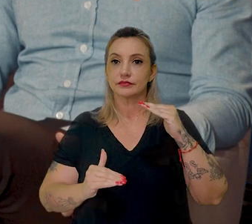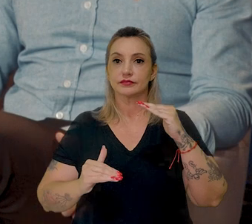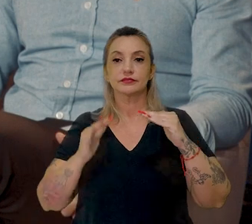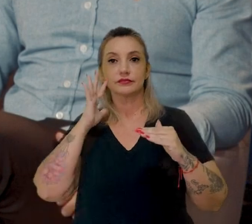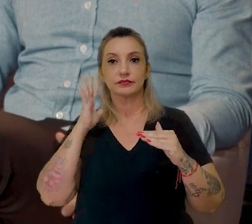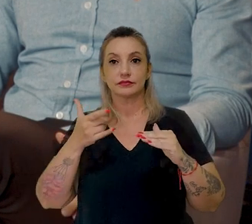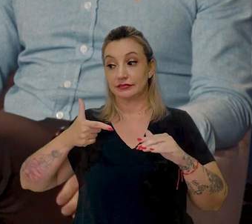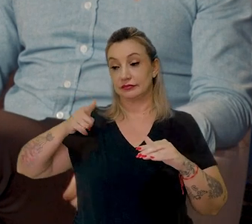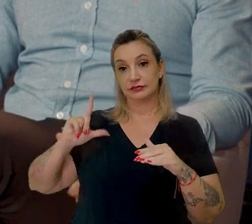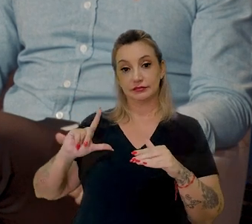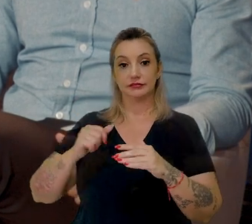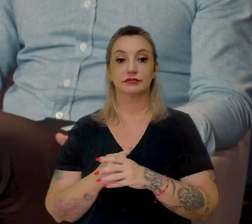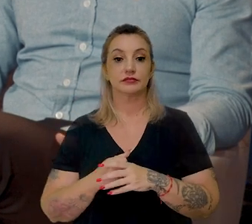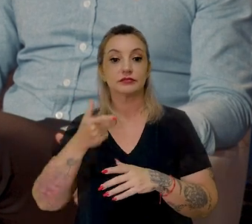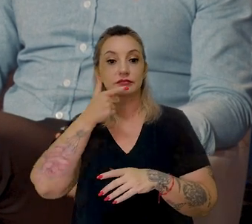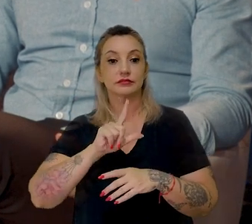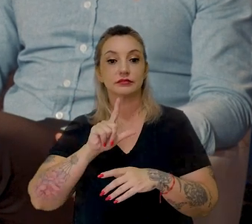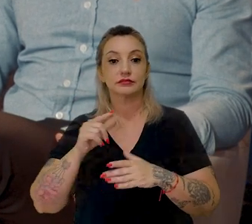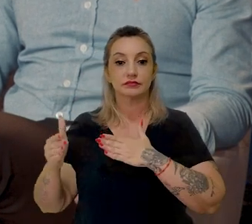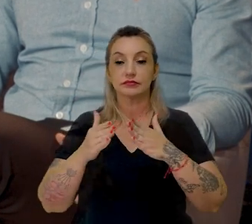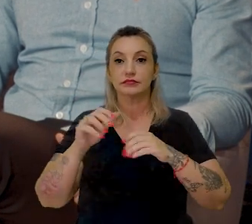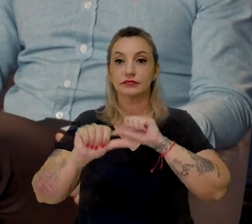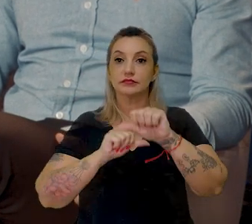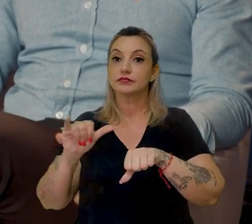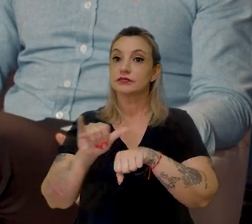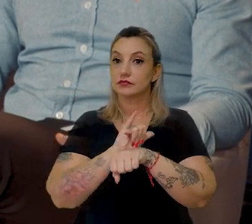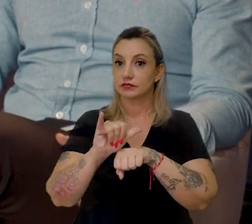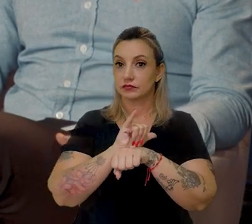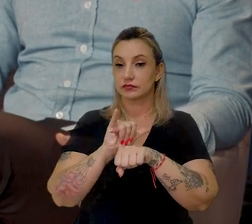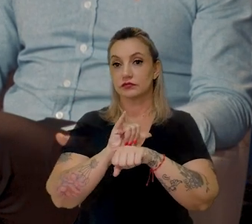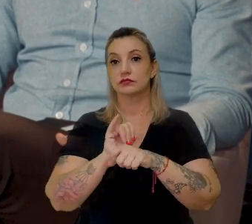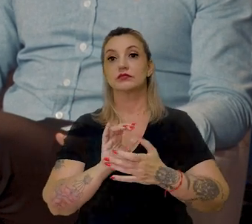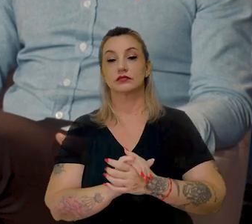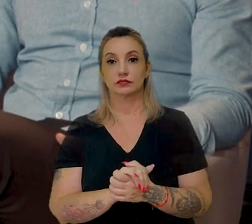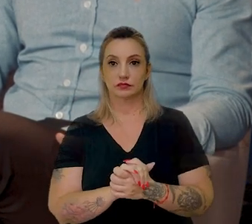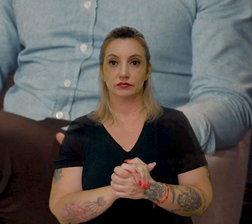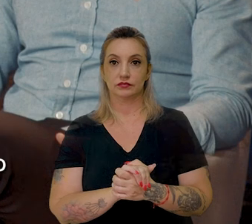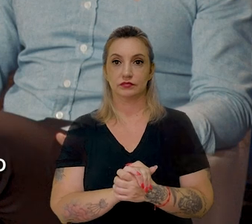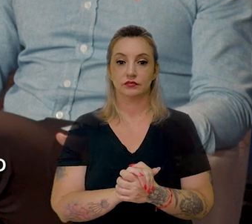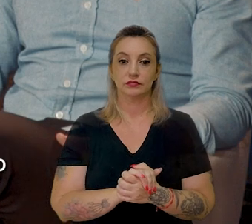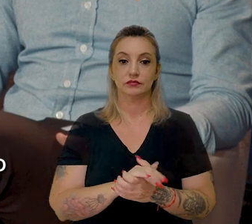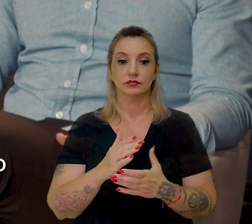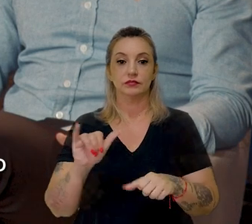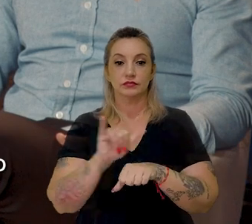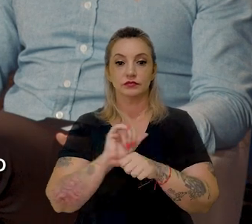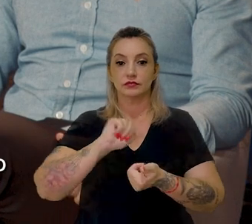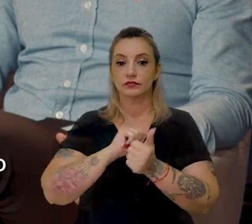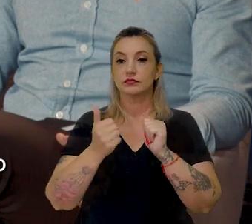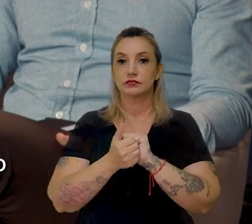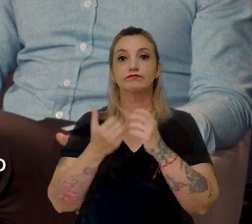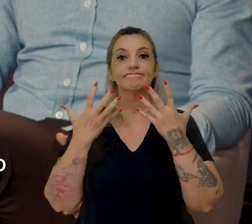desigualdades prévias e considerarlas como esse caminho de mudança de estratégia indo para uma estratégia de